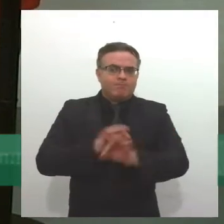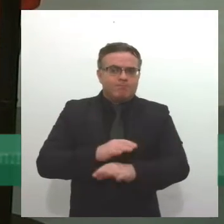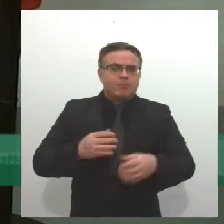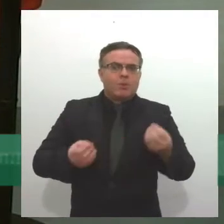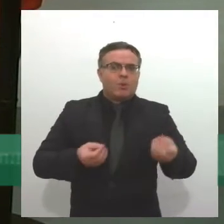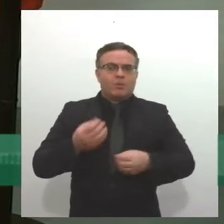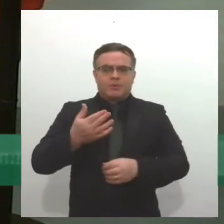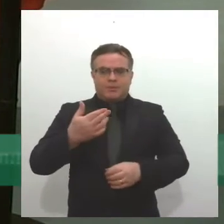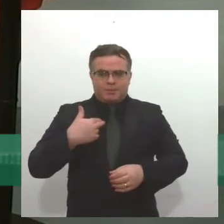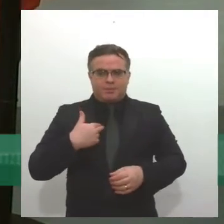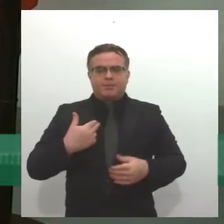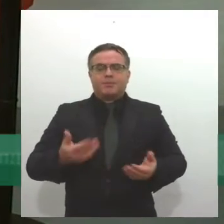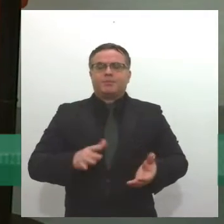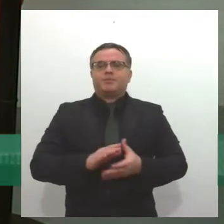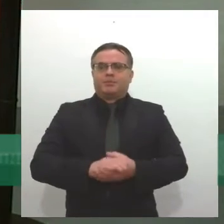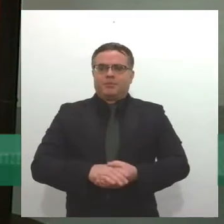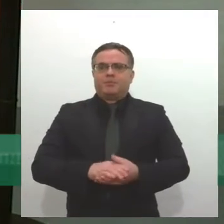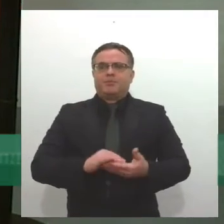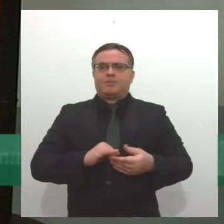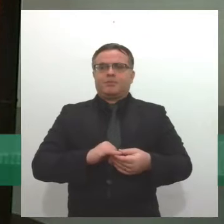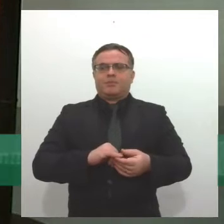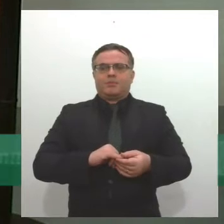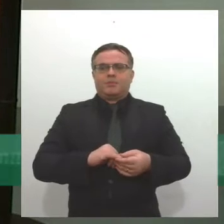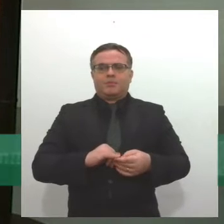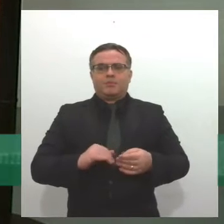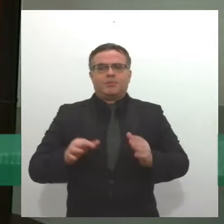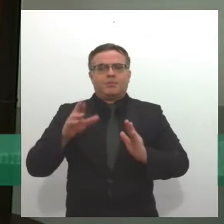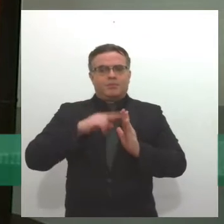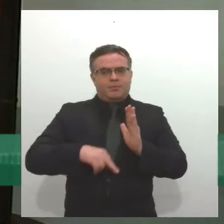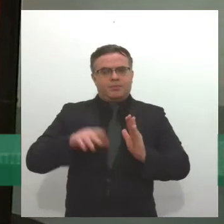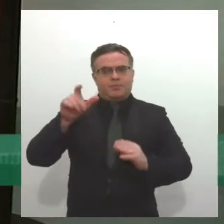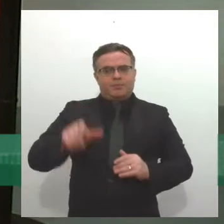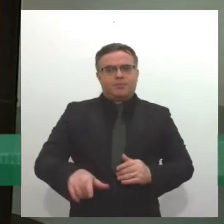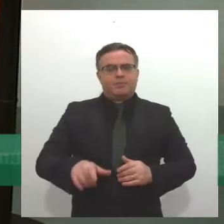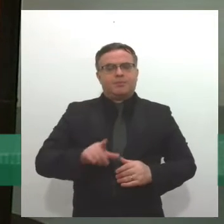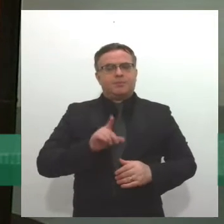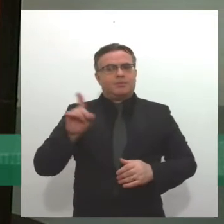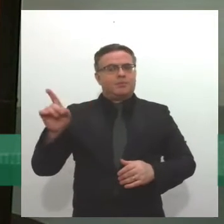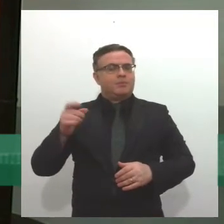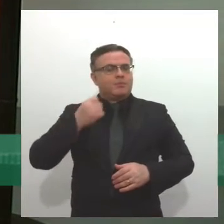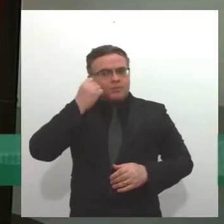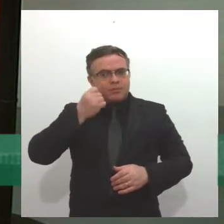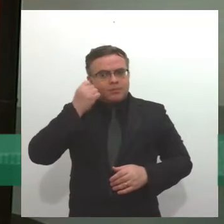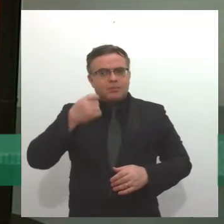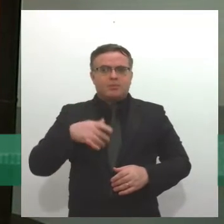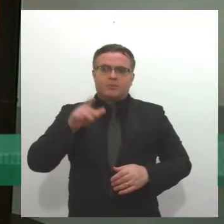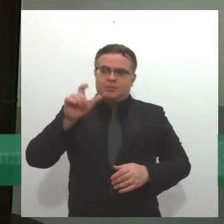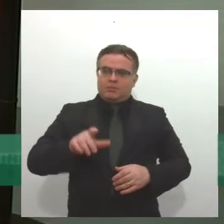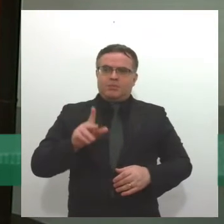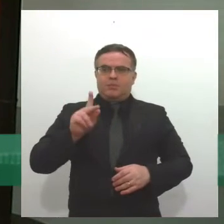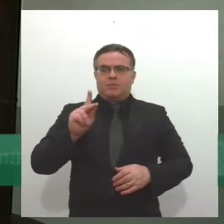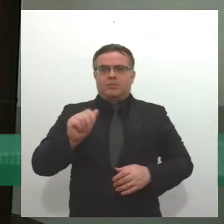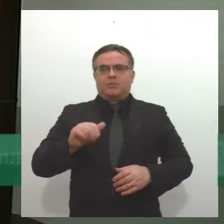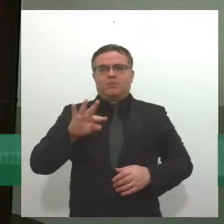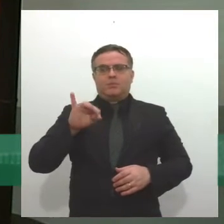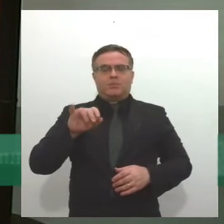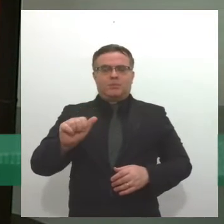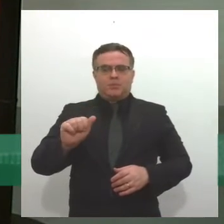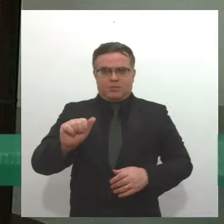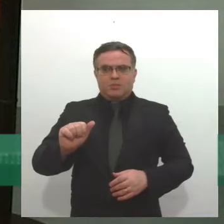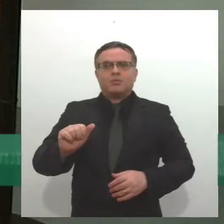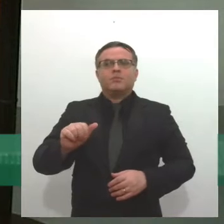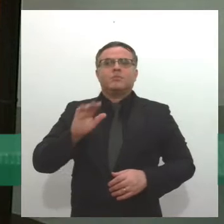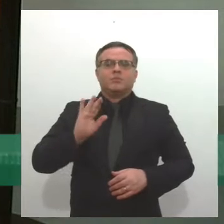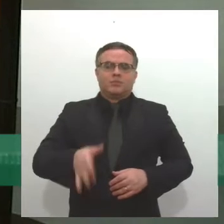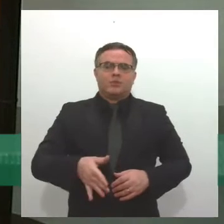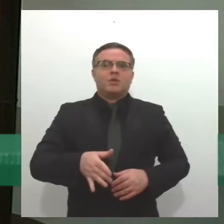Sim, veja só. A relatora no Senado foi a senadora Cátia Abreu, do